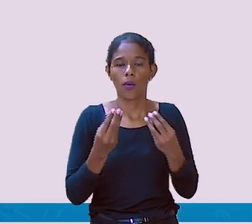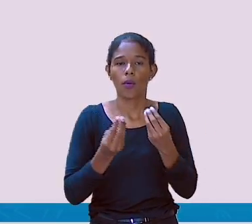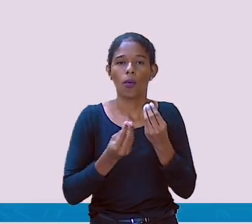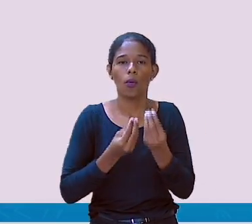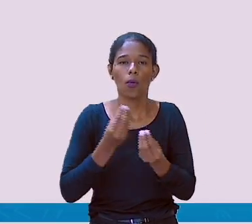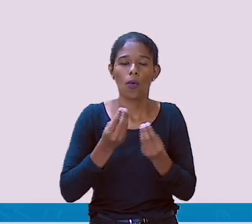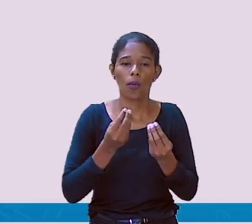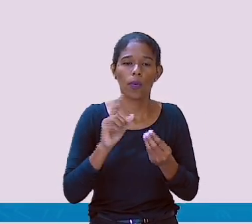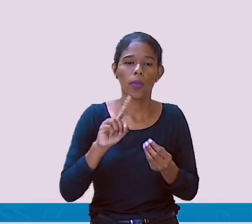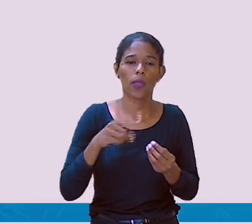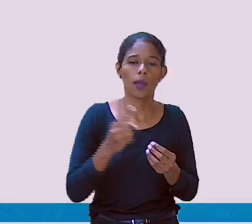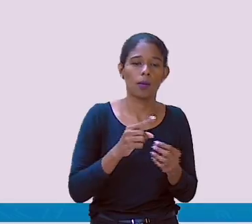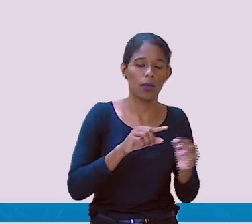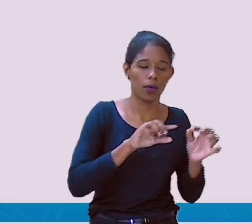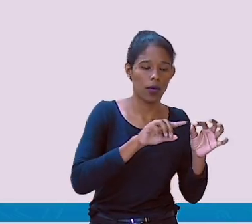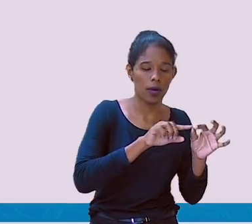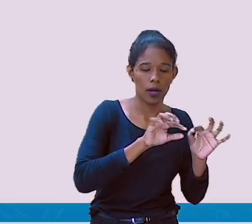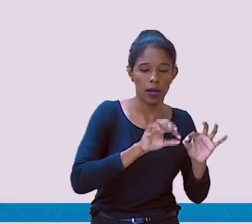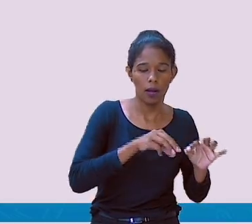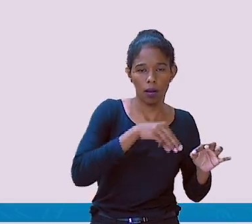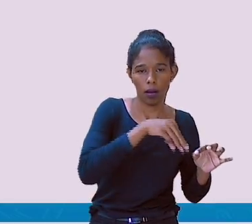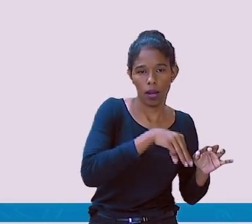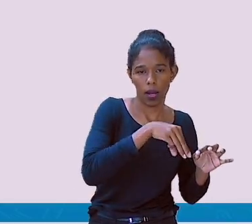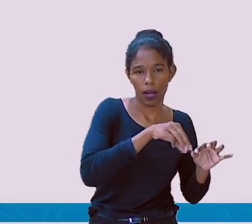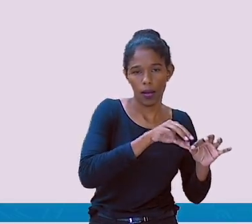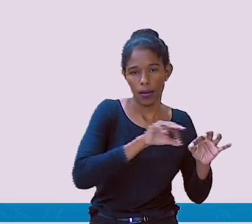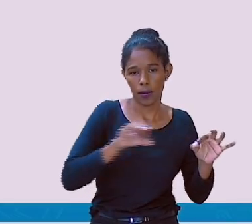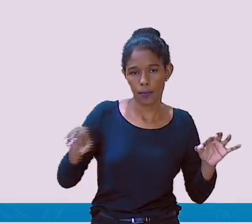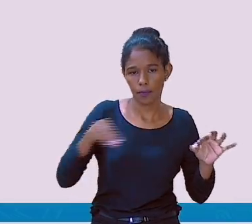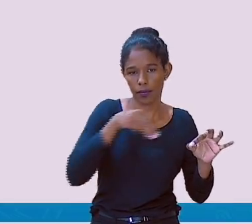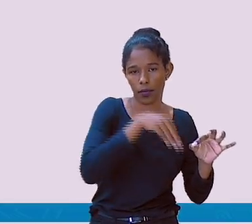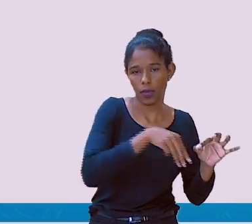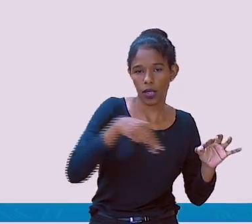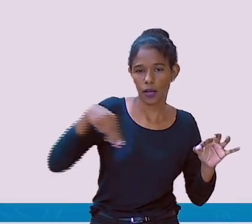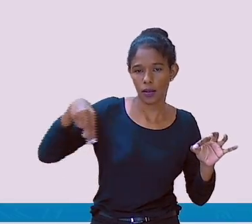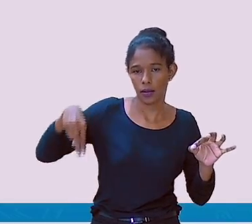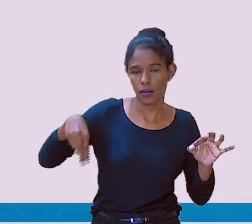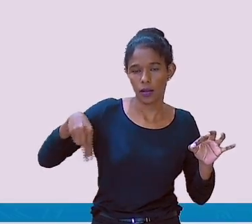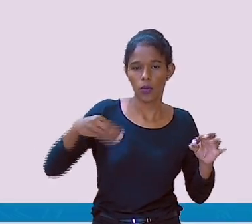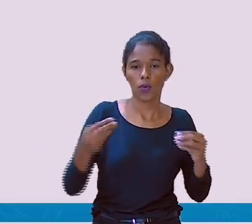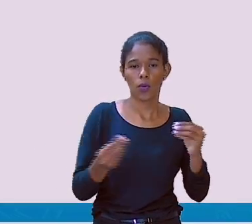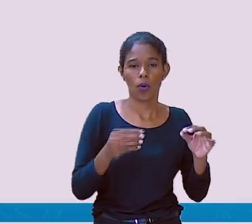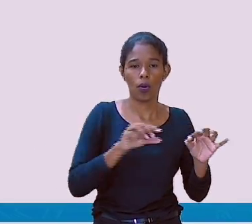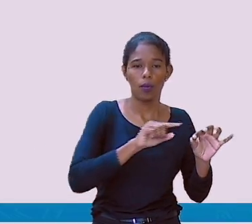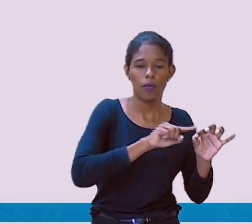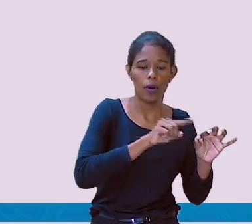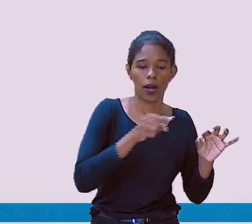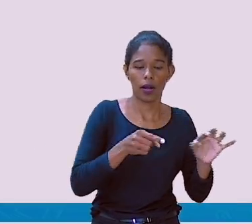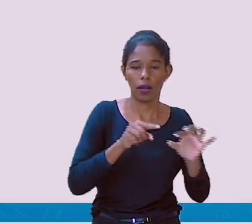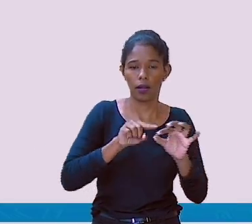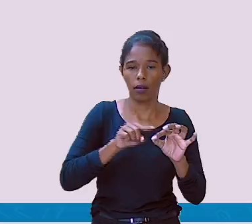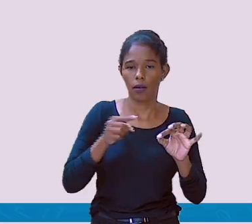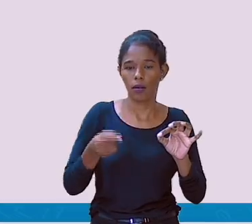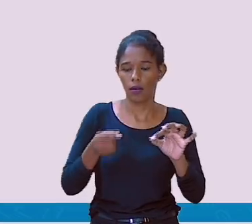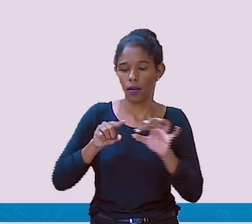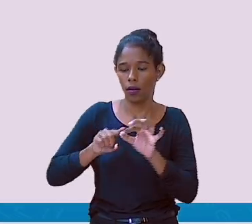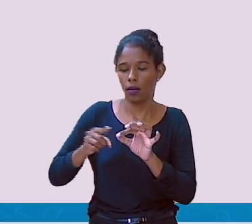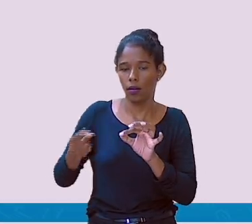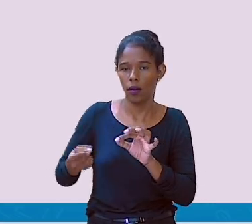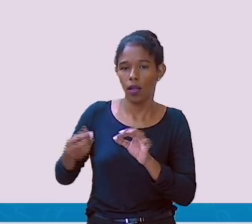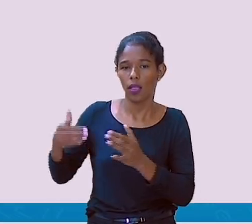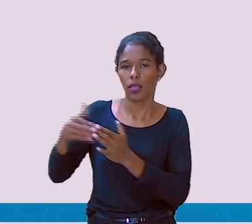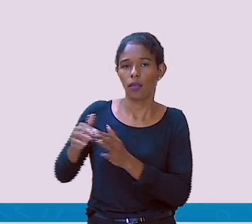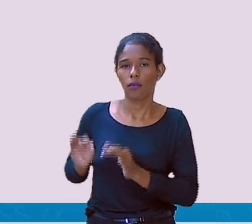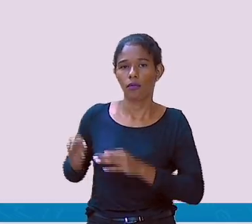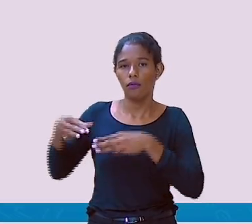segmento M. Então, você vai colocar essas medidas até chegar no